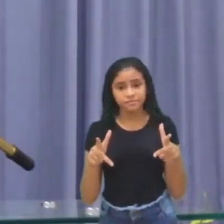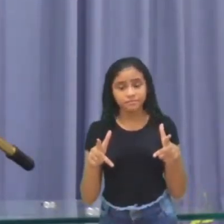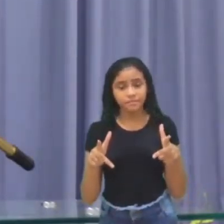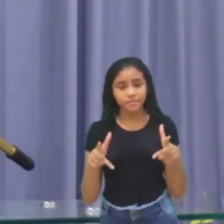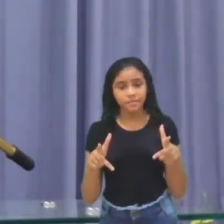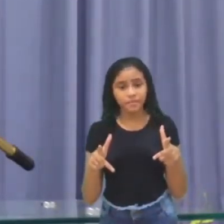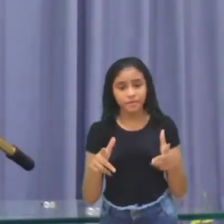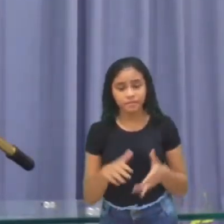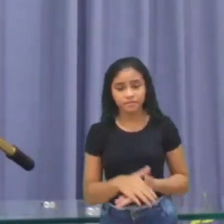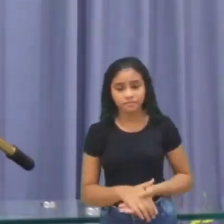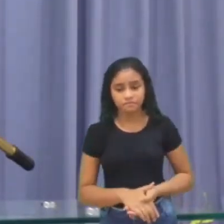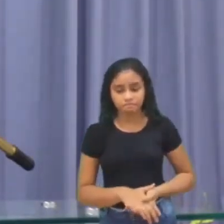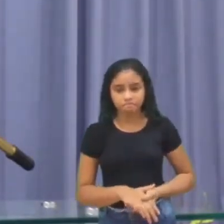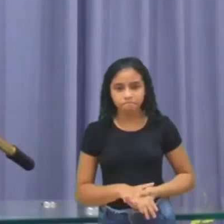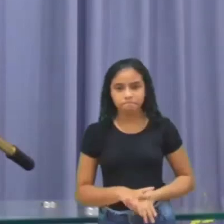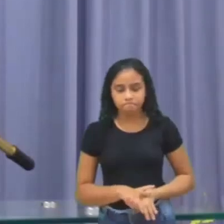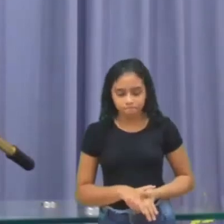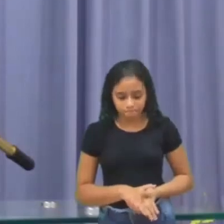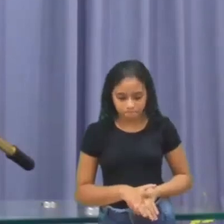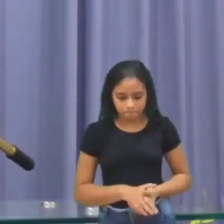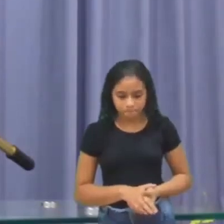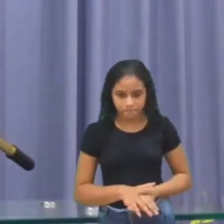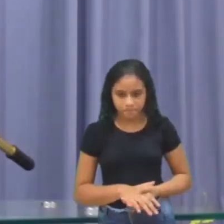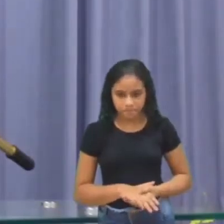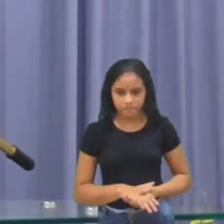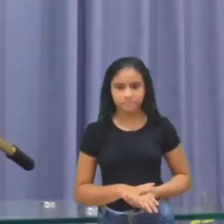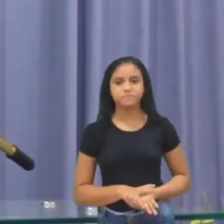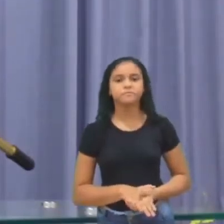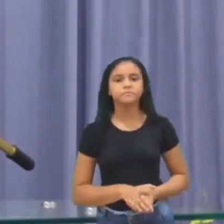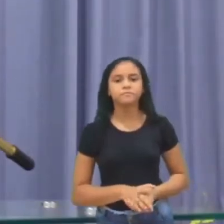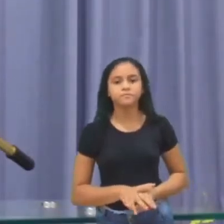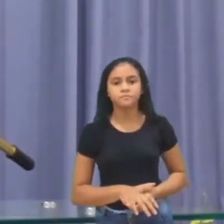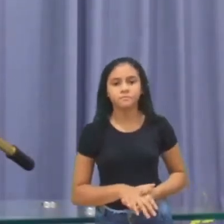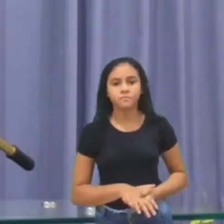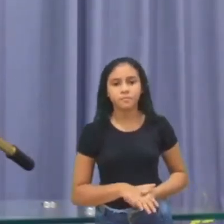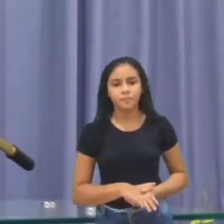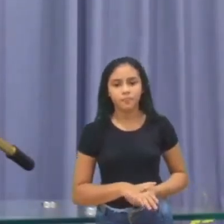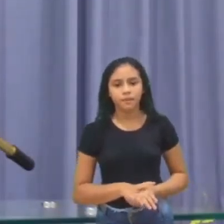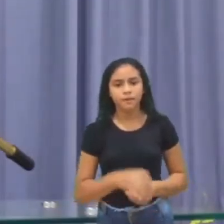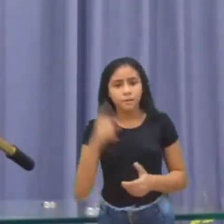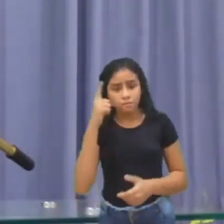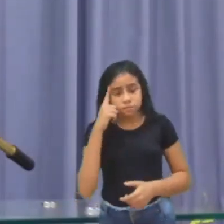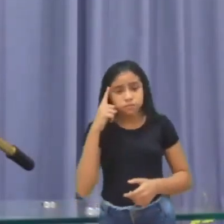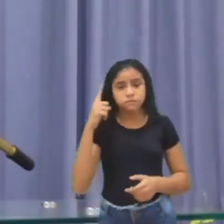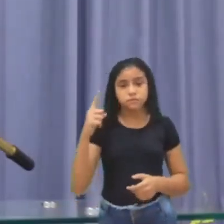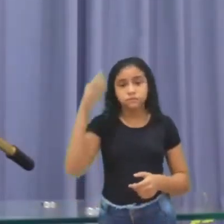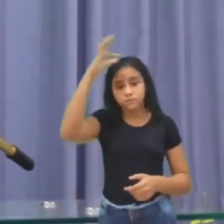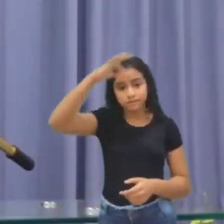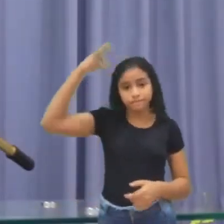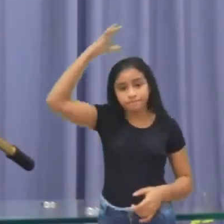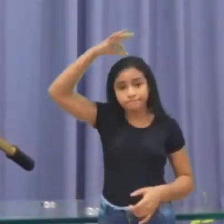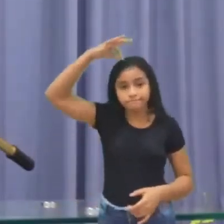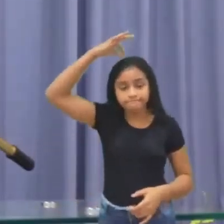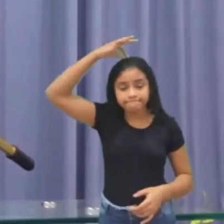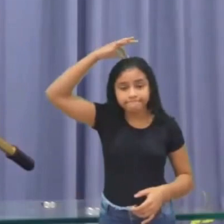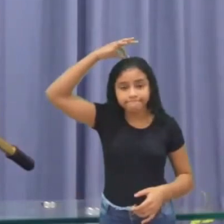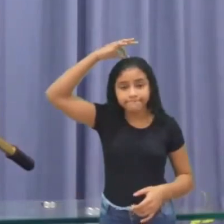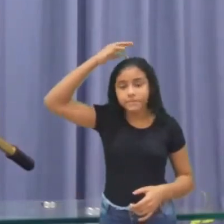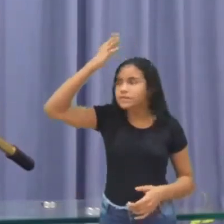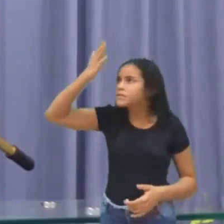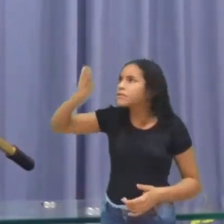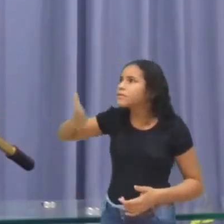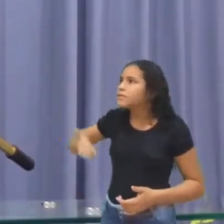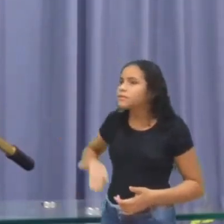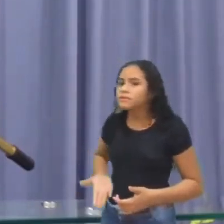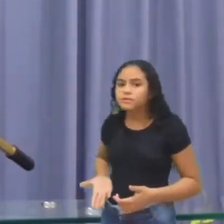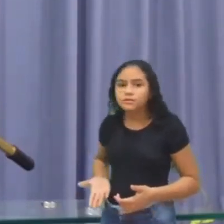houve divergência sim no posicionamento mental e espiritual. Diante do que